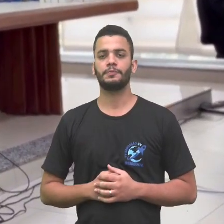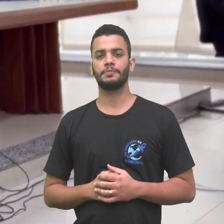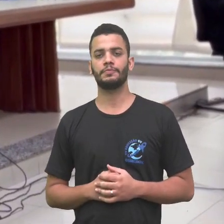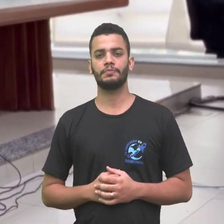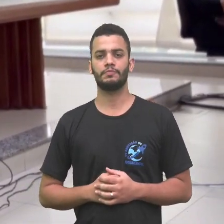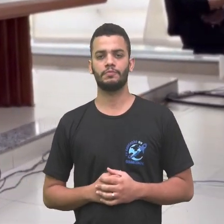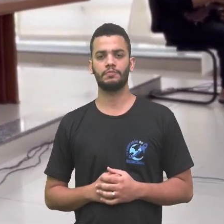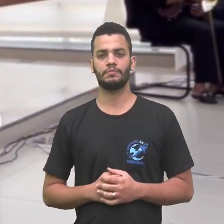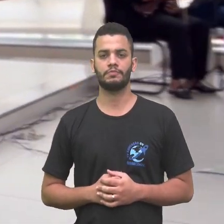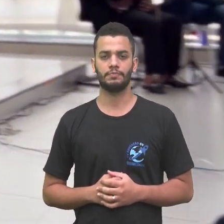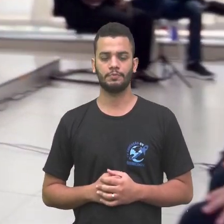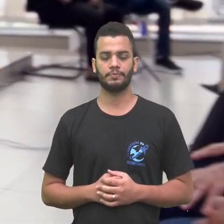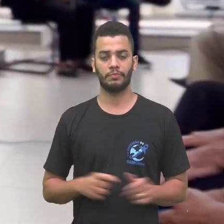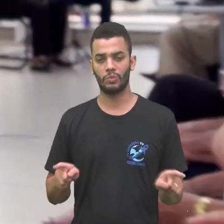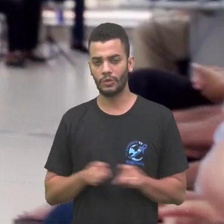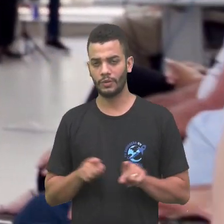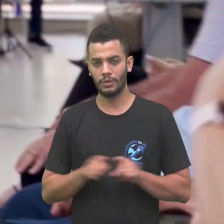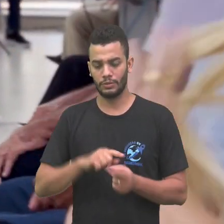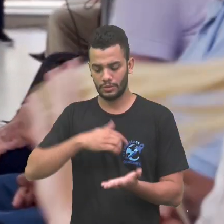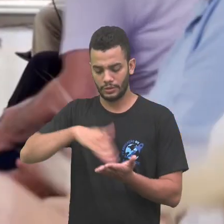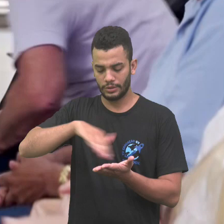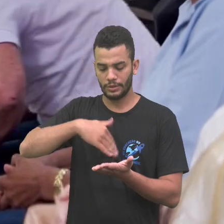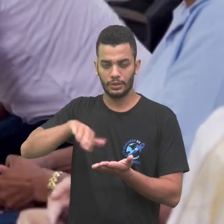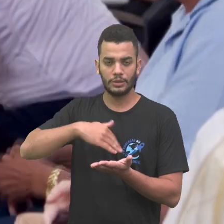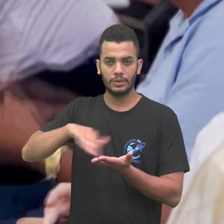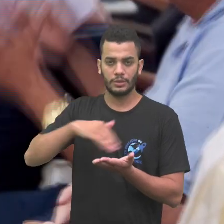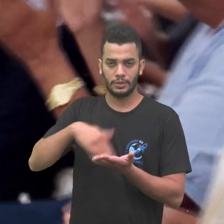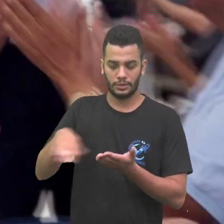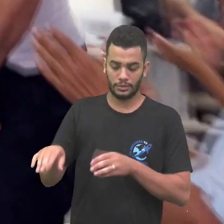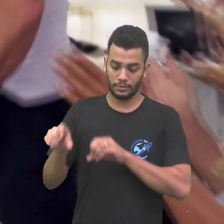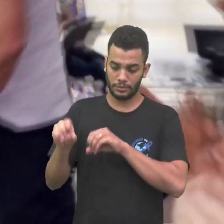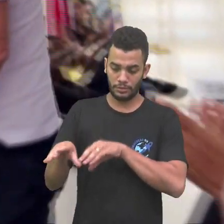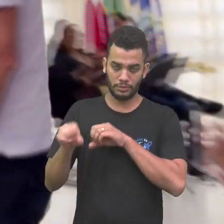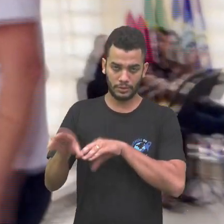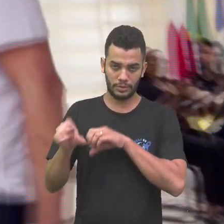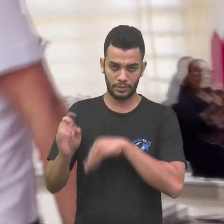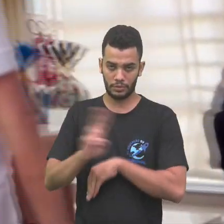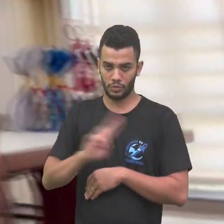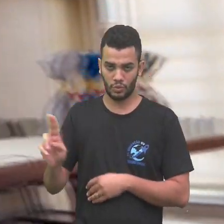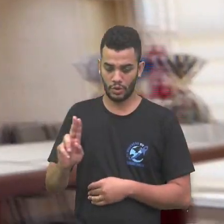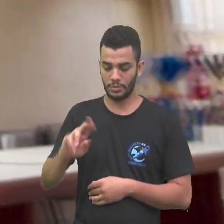O secretário municipal de Educação, José Geraldo Lemos Prata.